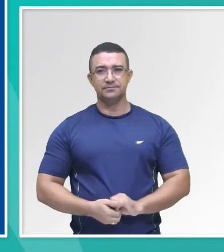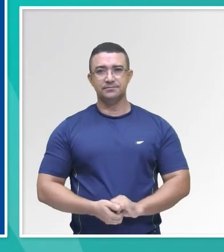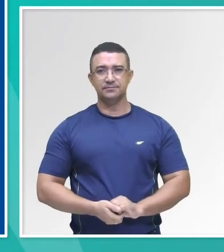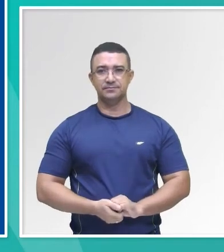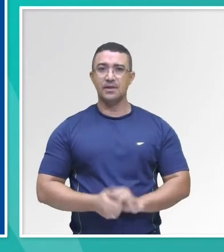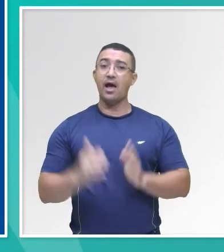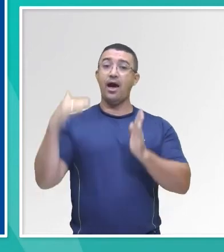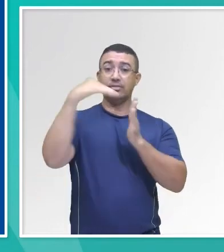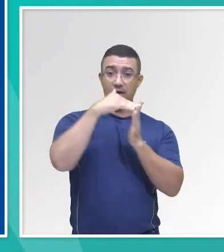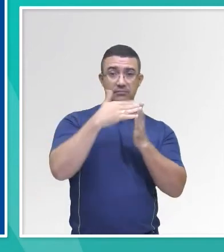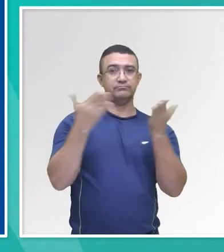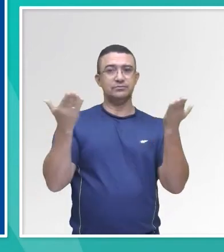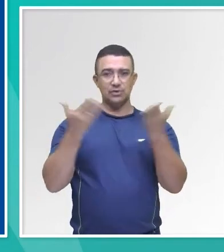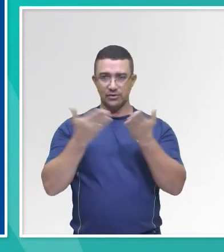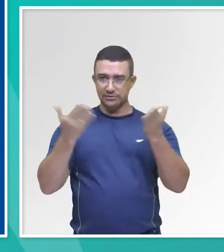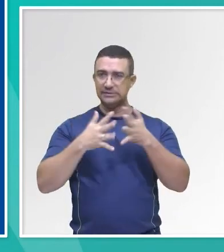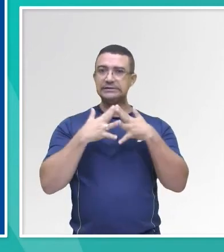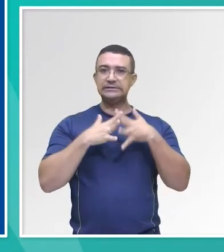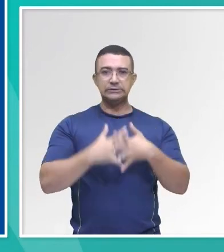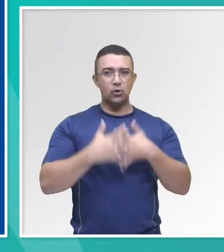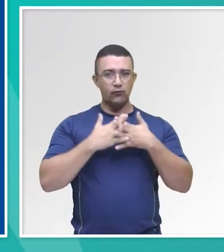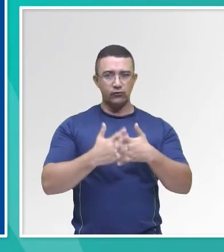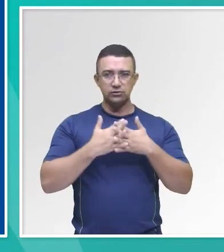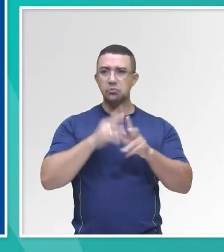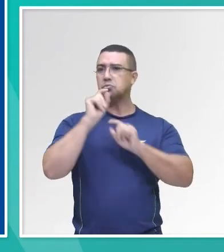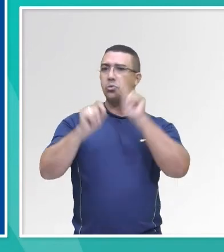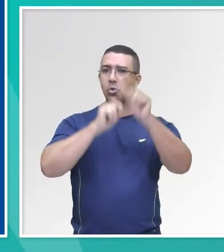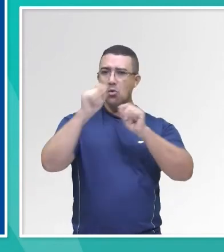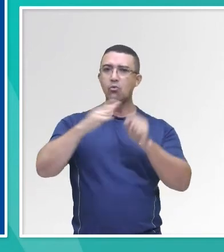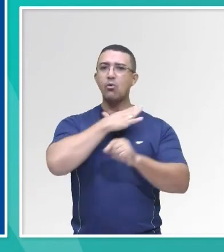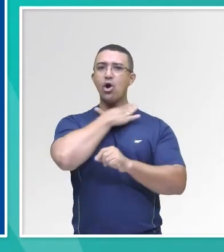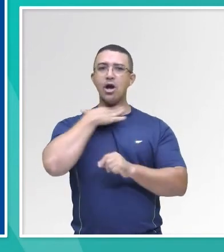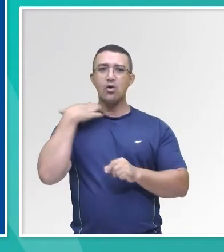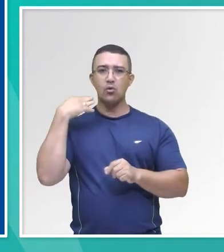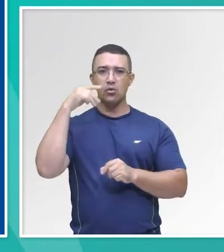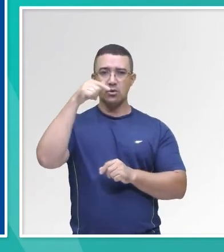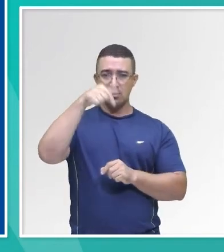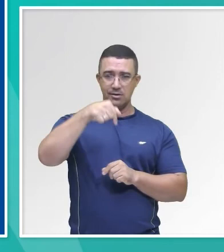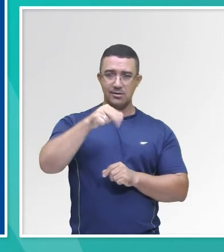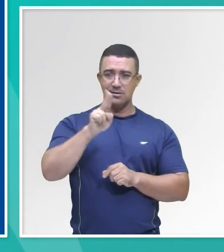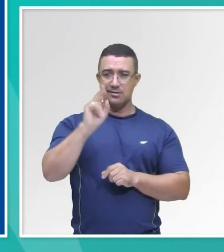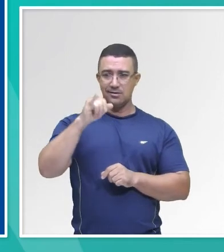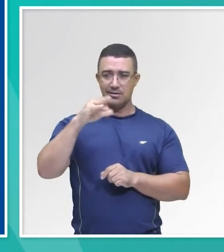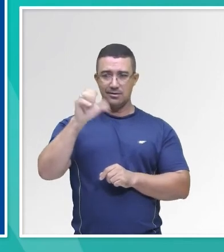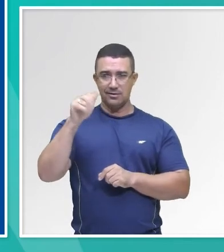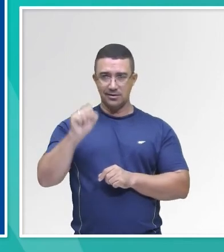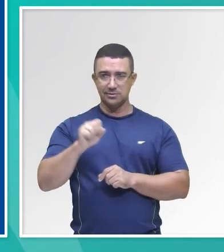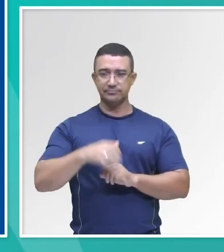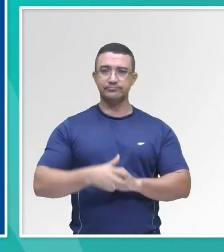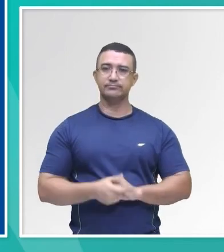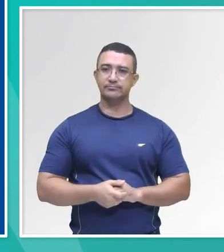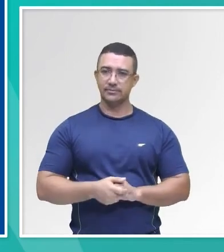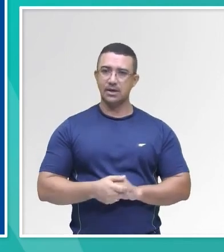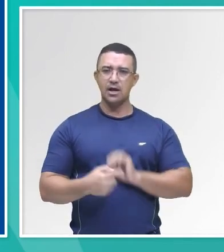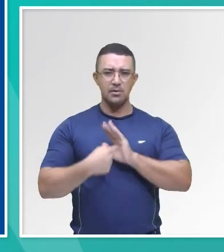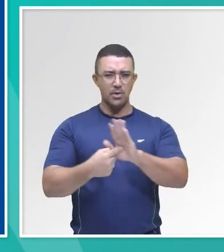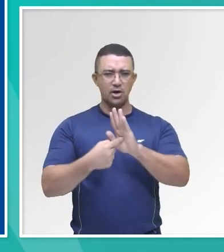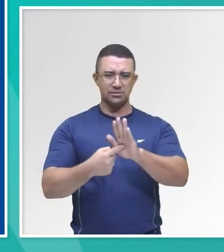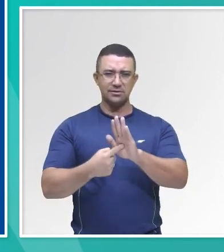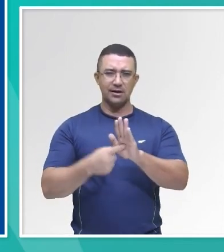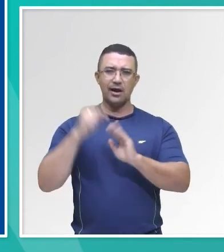hoje permanece essa confusão em torno da morte. Então o narrador, ele indica aqui, ó, que essa história se passou